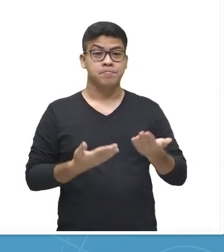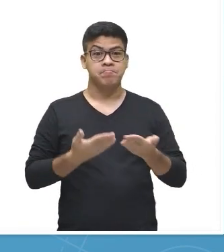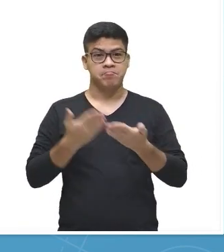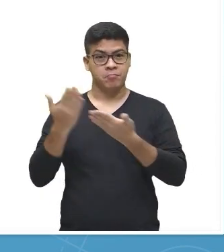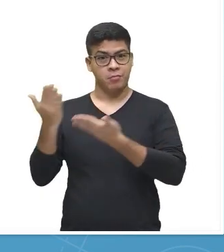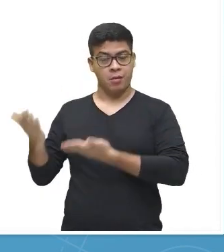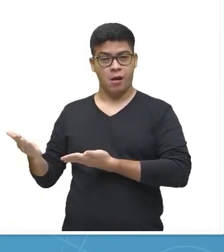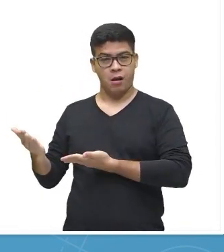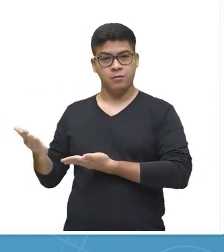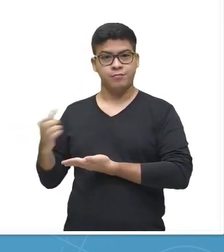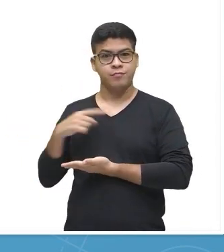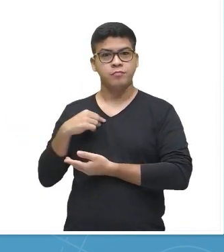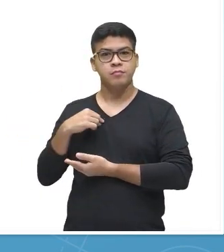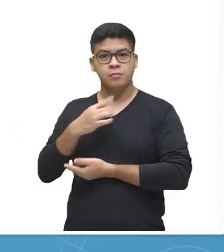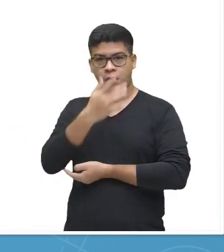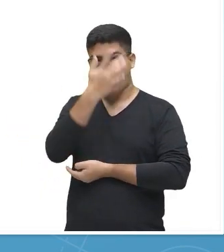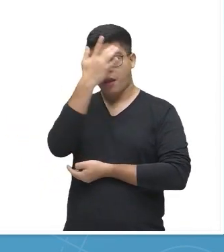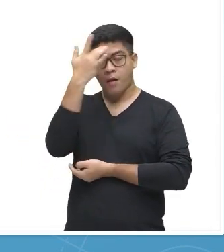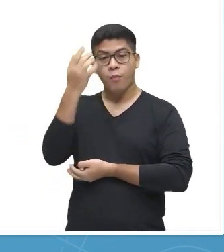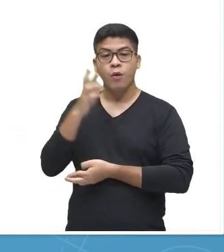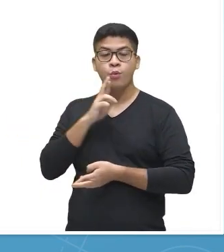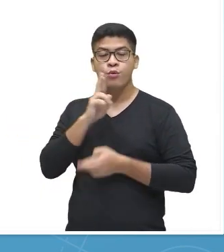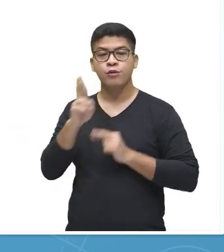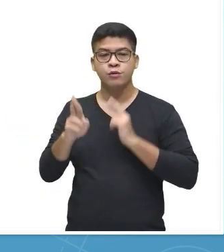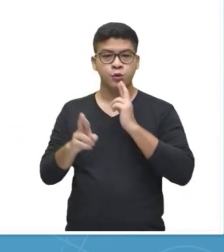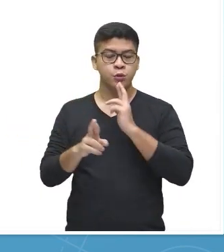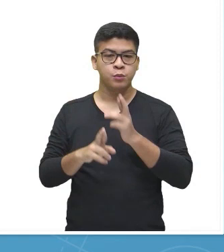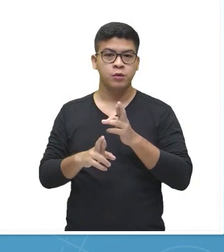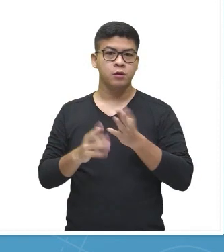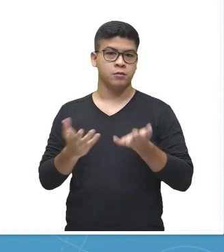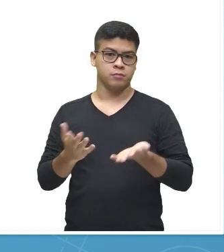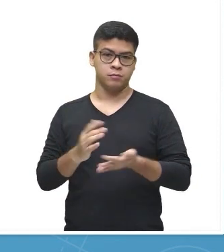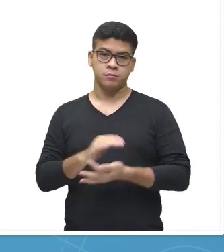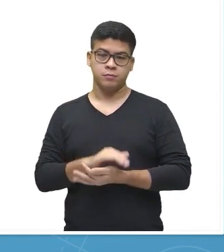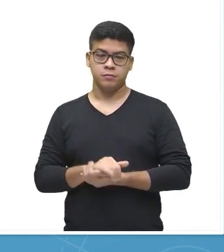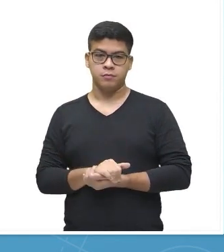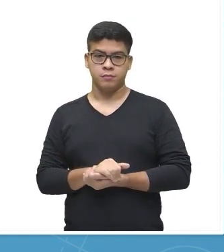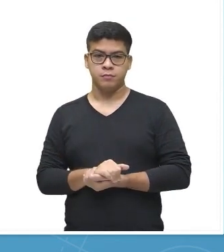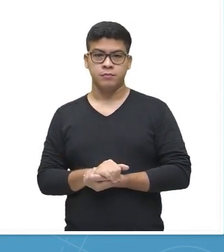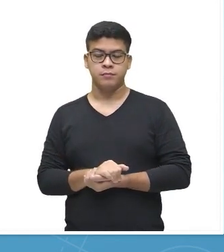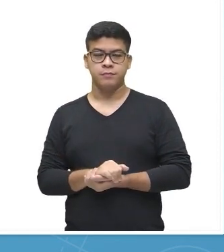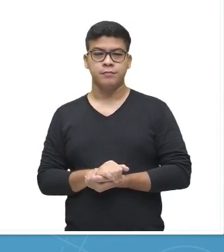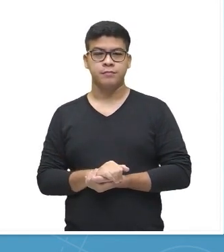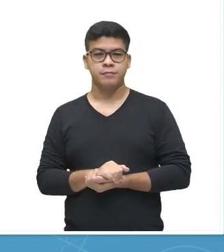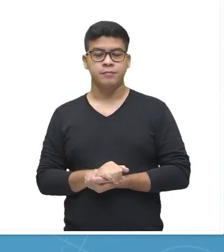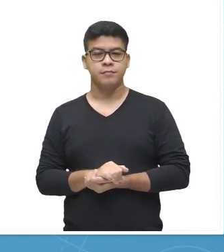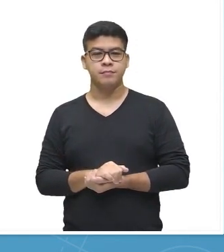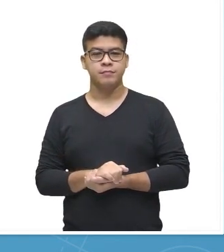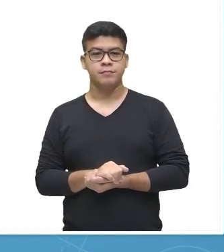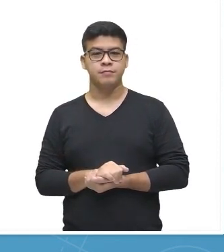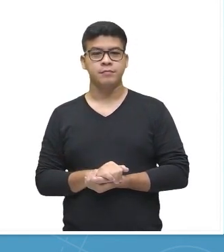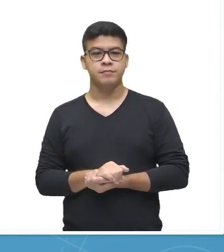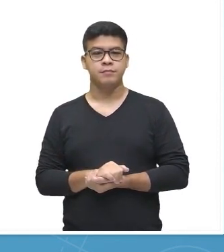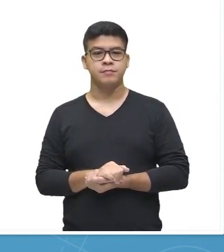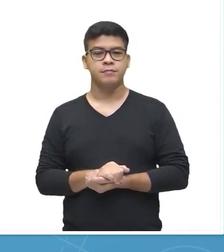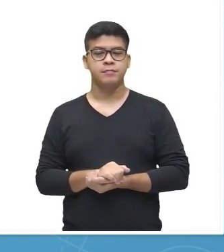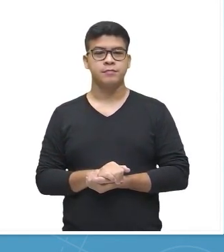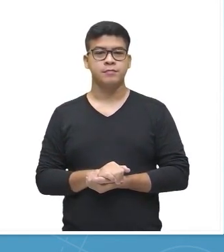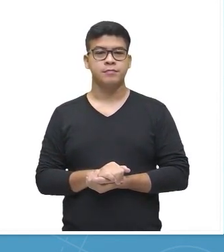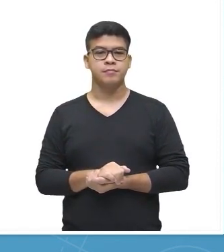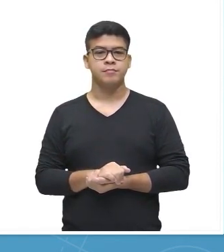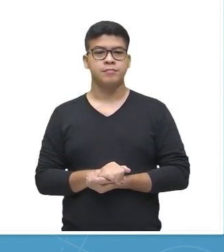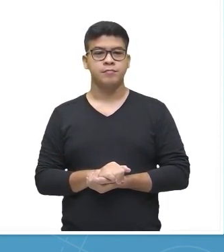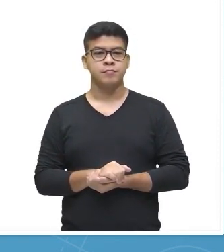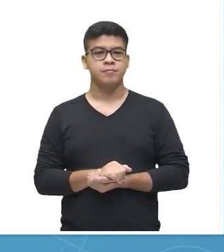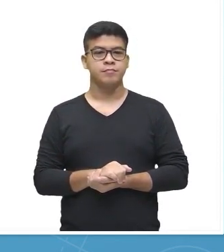respondeu a letra D, Nicolas letra D, Marcos letra D, Clara letra D,